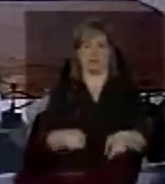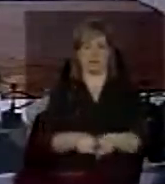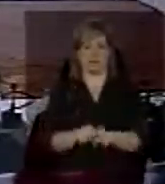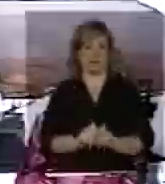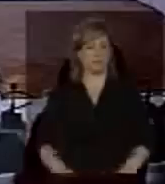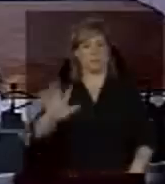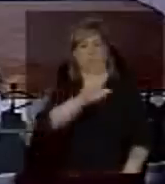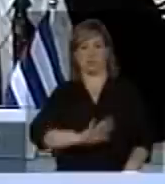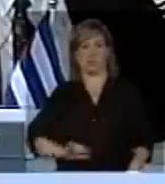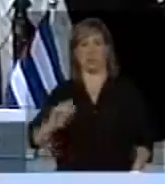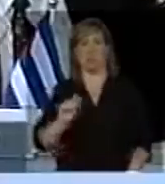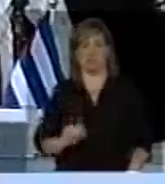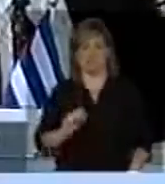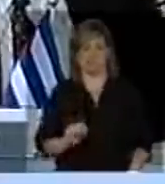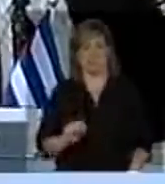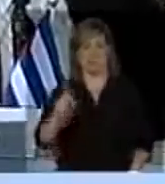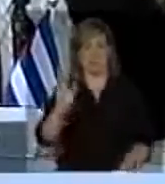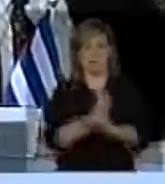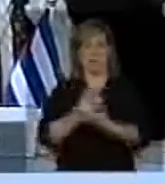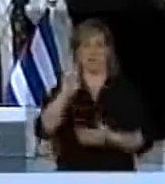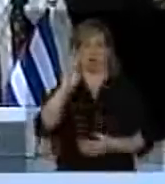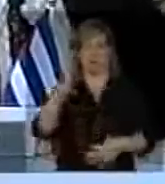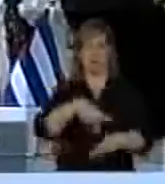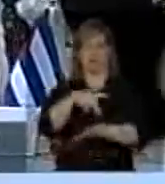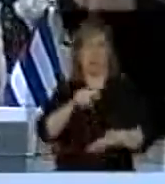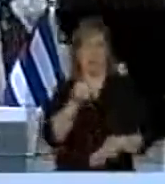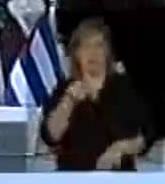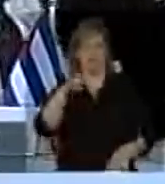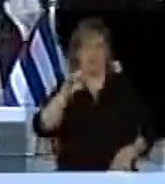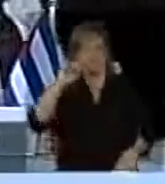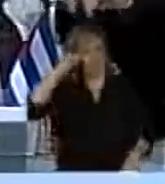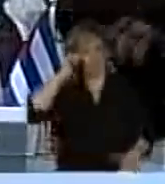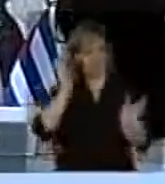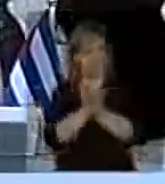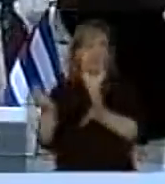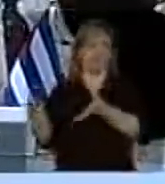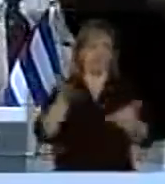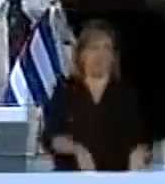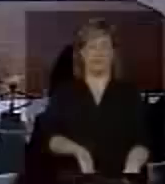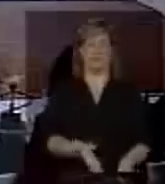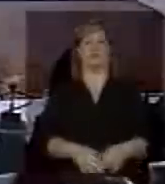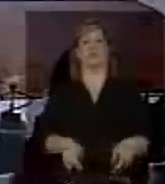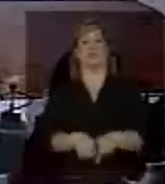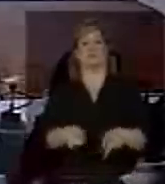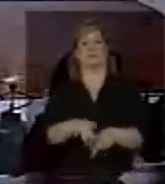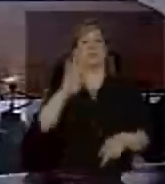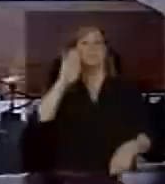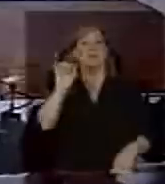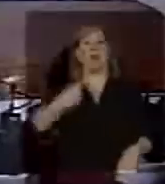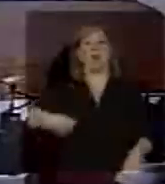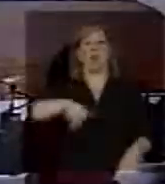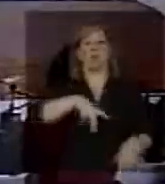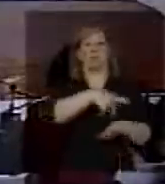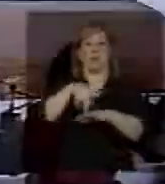Latina algum dos representantes aqui presentes dos países da África e sobretudo